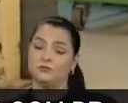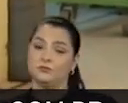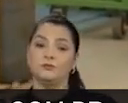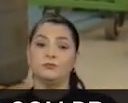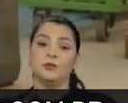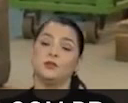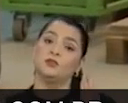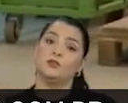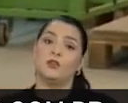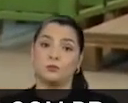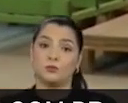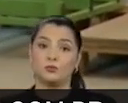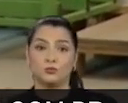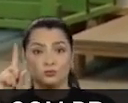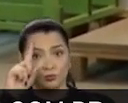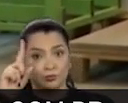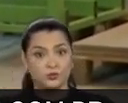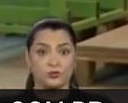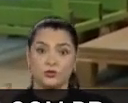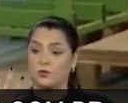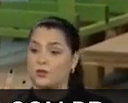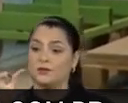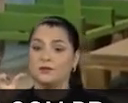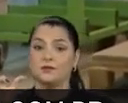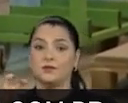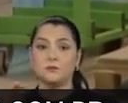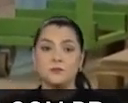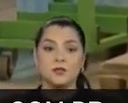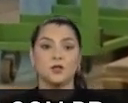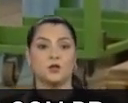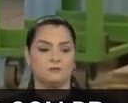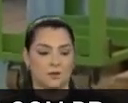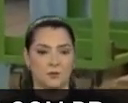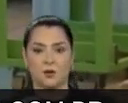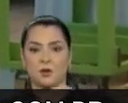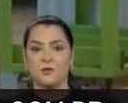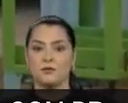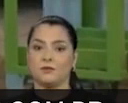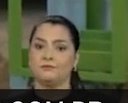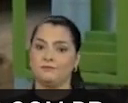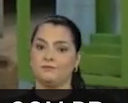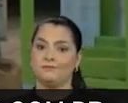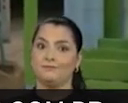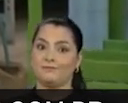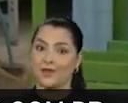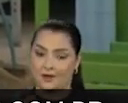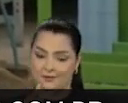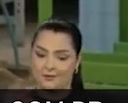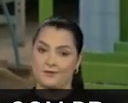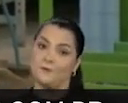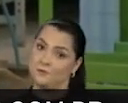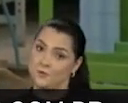são produzidas diariamente cerca de 45 milhões de figurinhas. E eu não vejo a hora, olha, de abrir